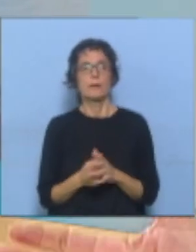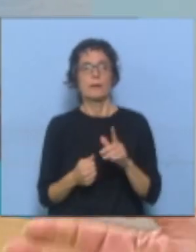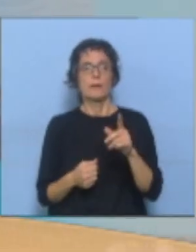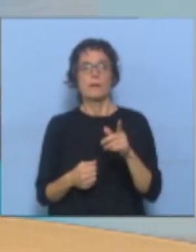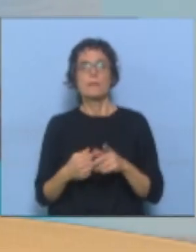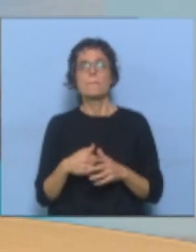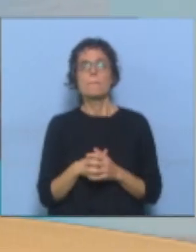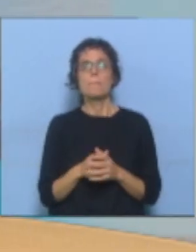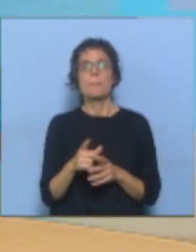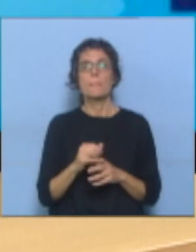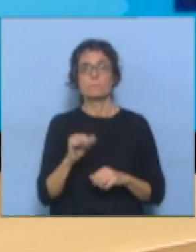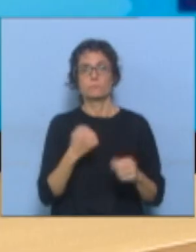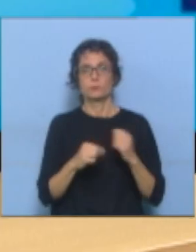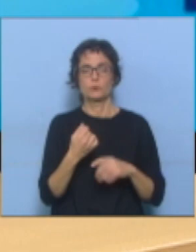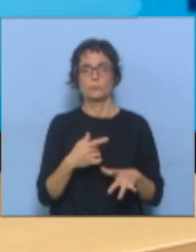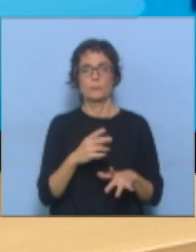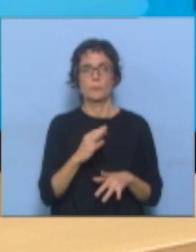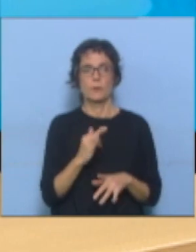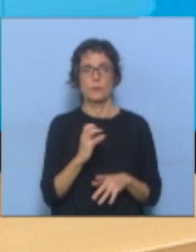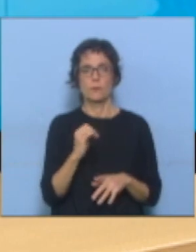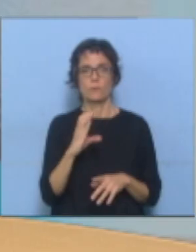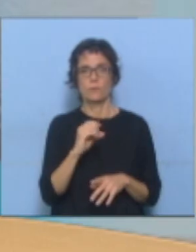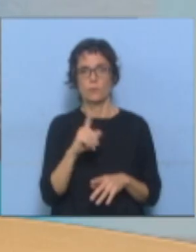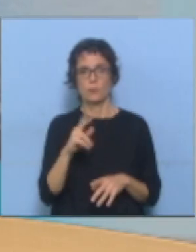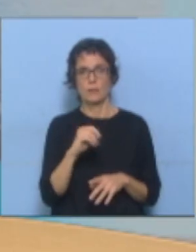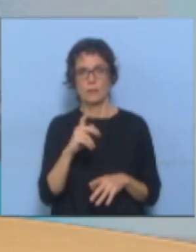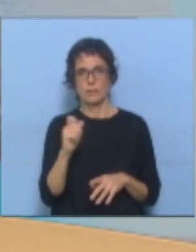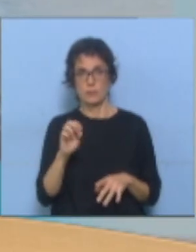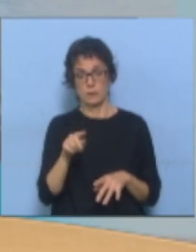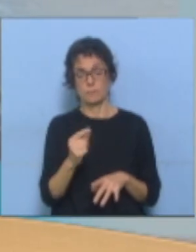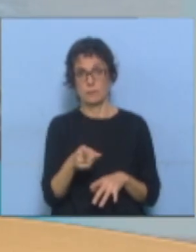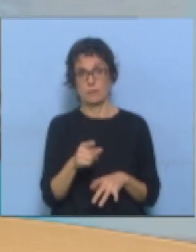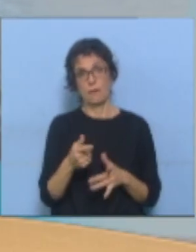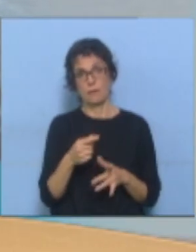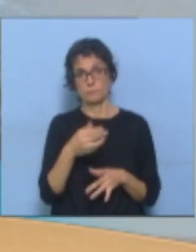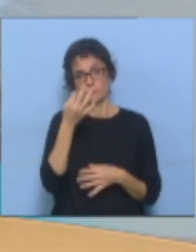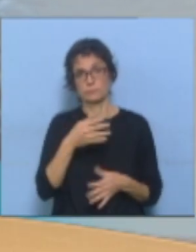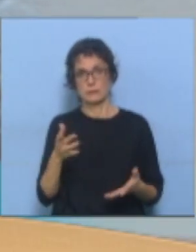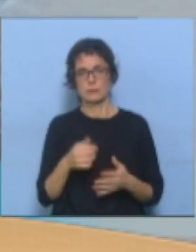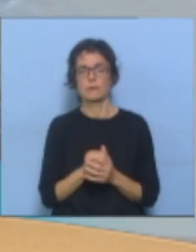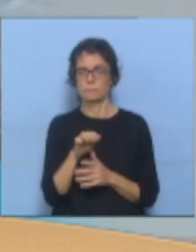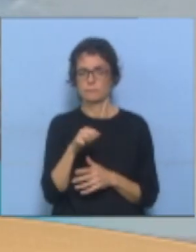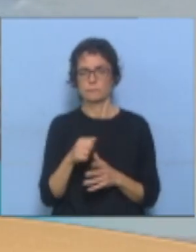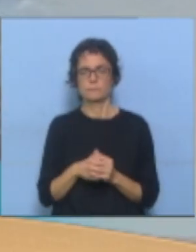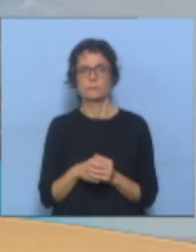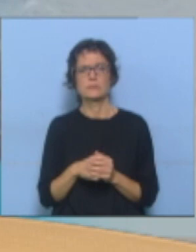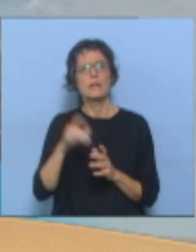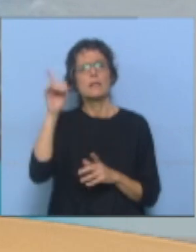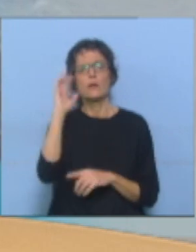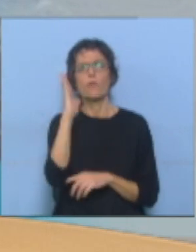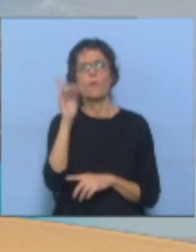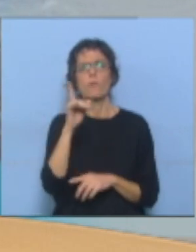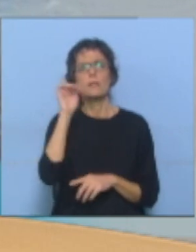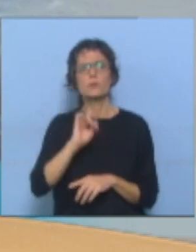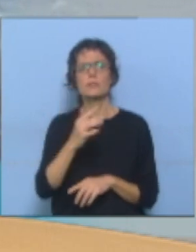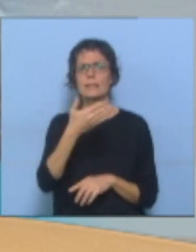também, acredito. Também, exatamente. Onde esta economia de comunhão vai sendo lançada. Esta conferência é no dia 17, é na Universidade